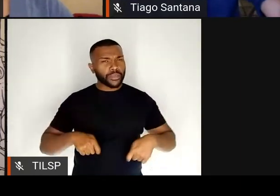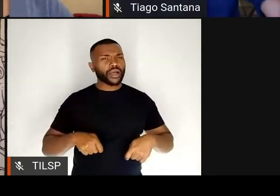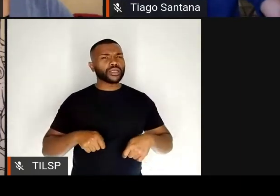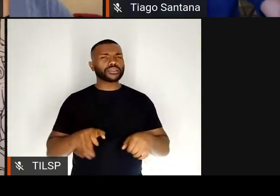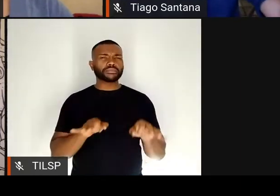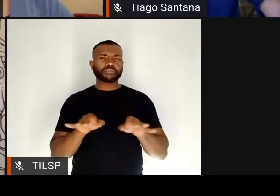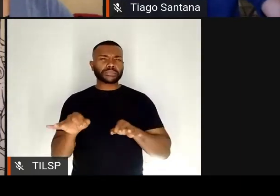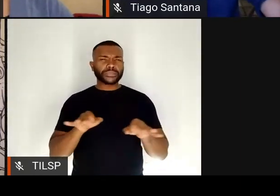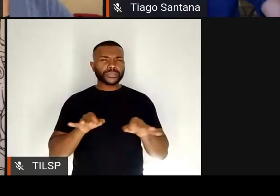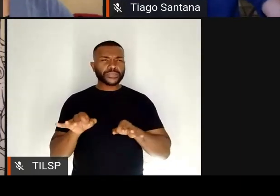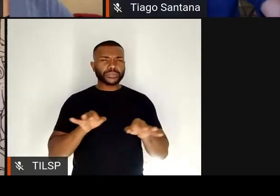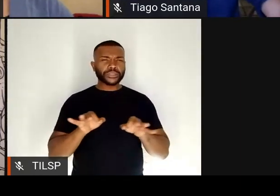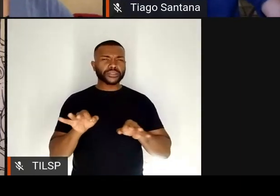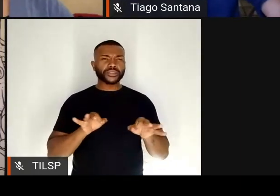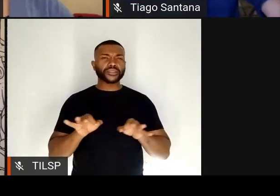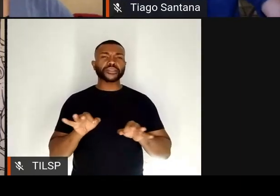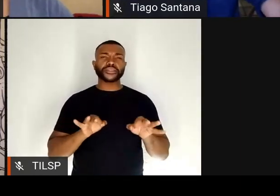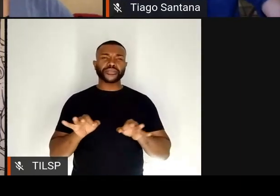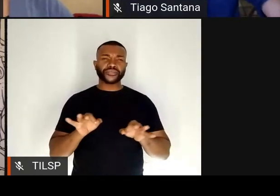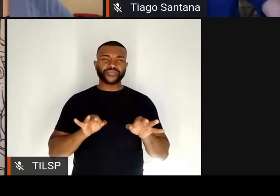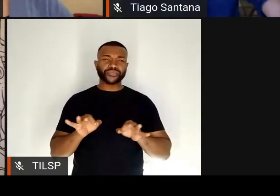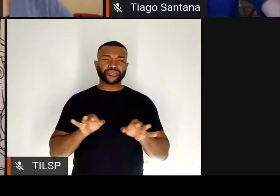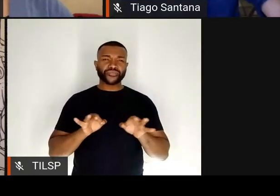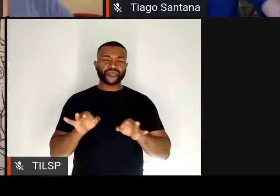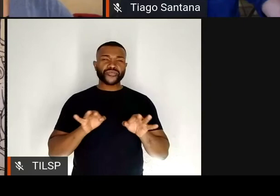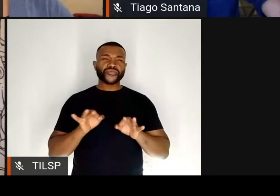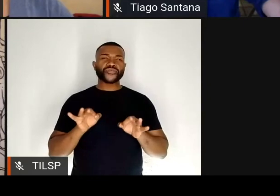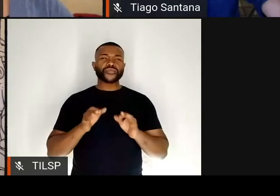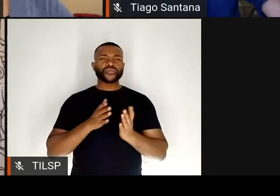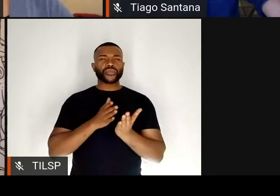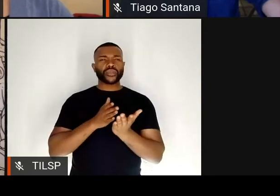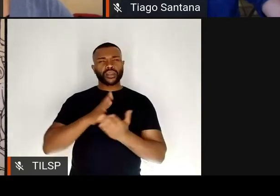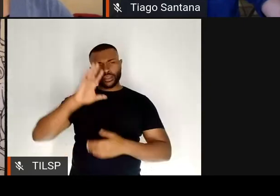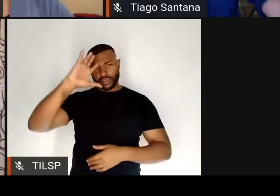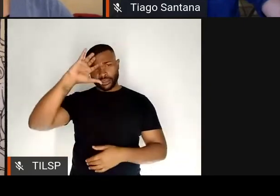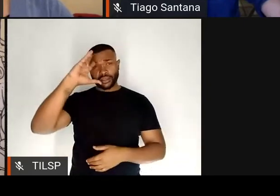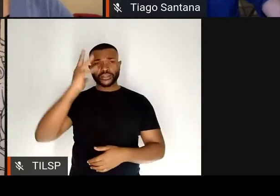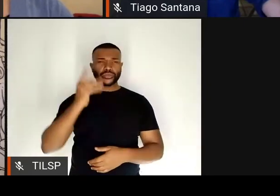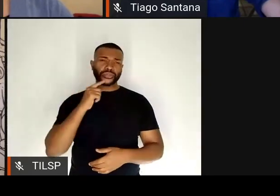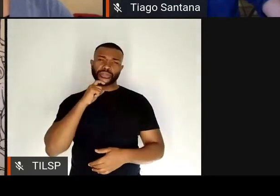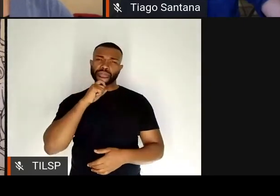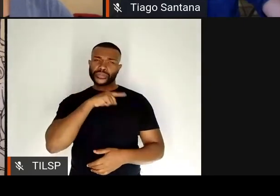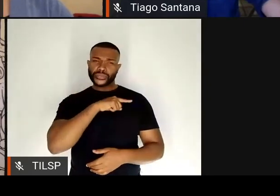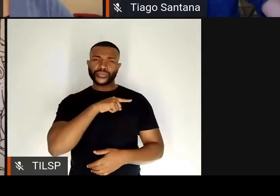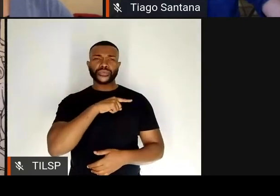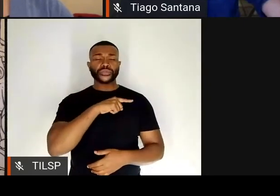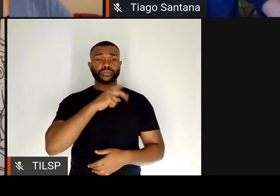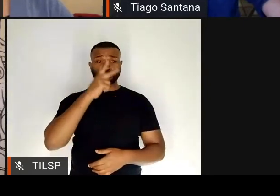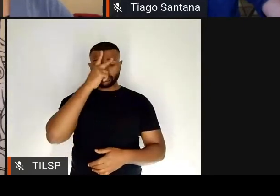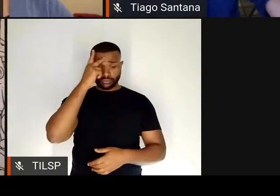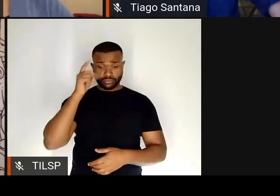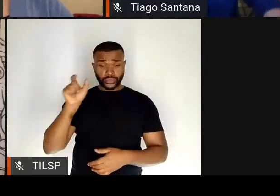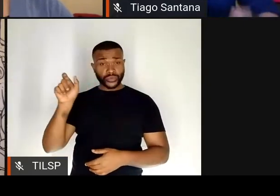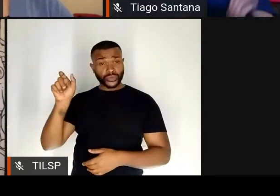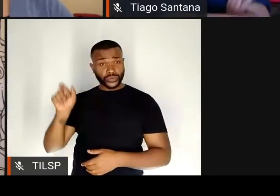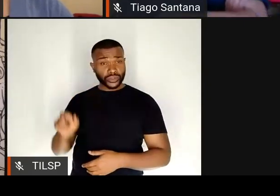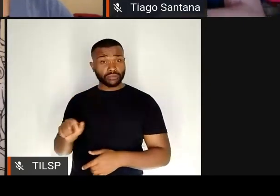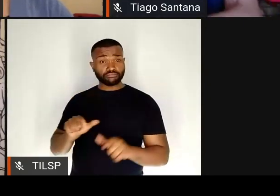construir, né, via as decisões, obviamente, de quem o